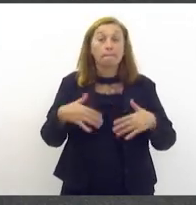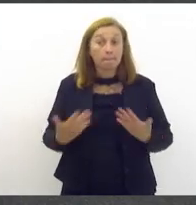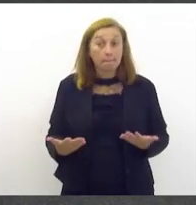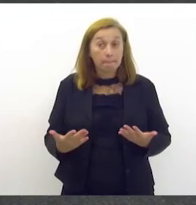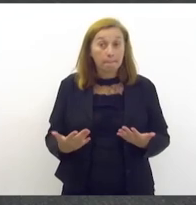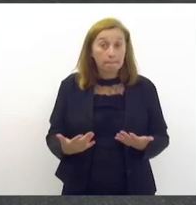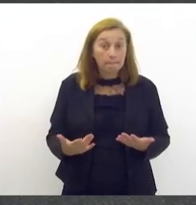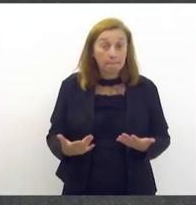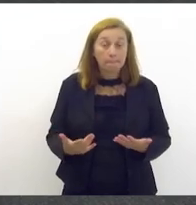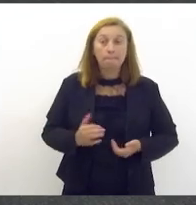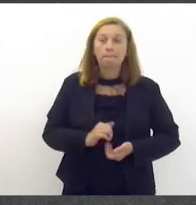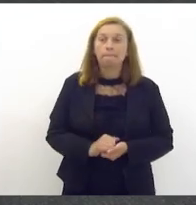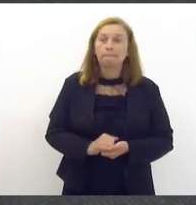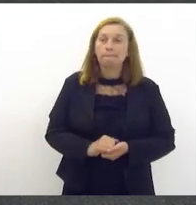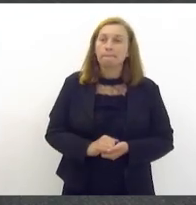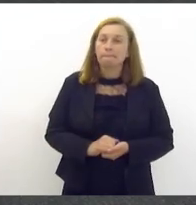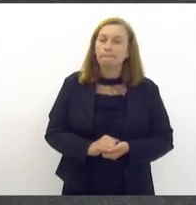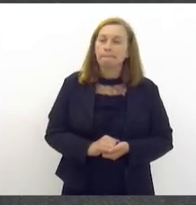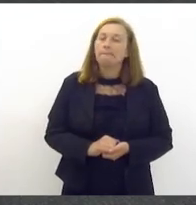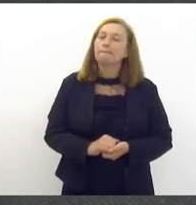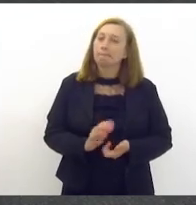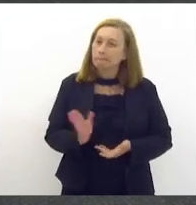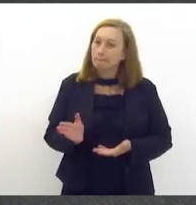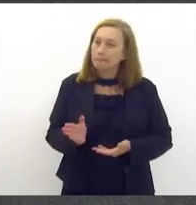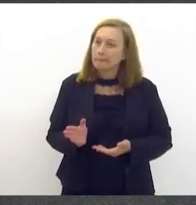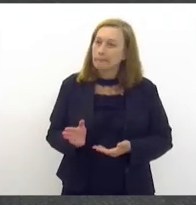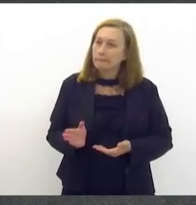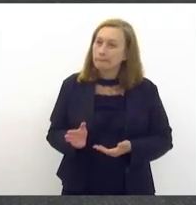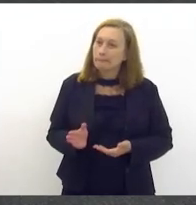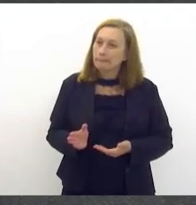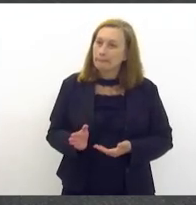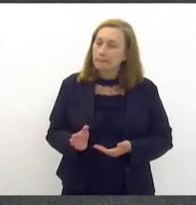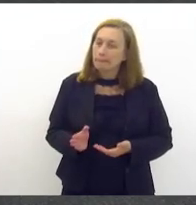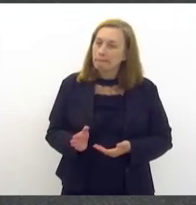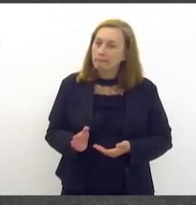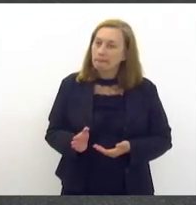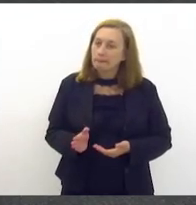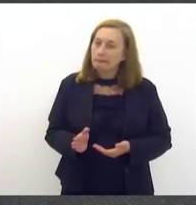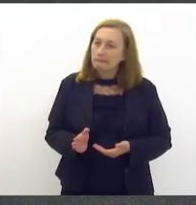temos, e quando Vossas Excelências forem